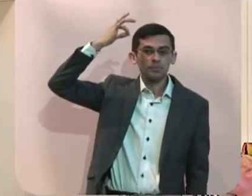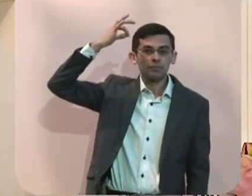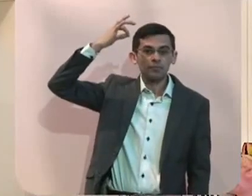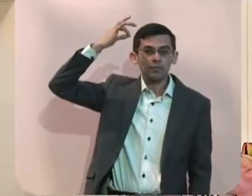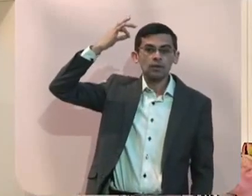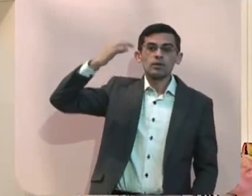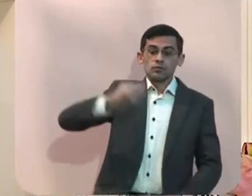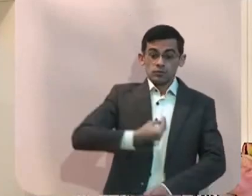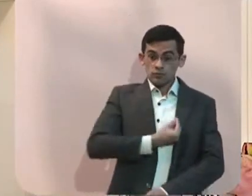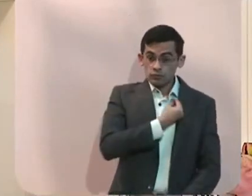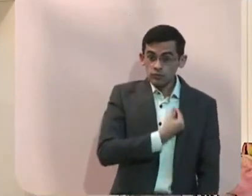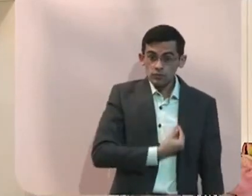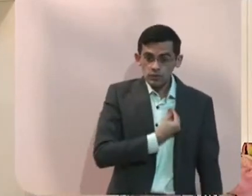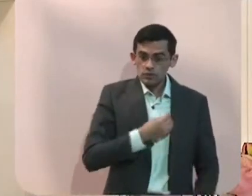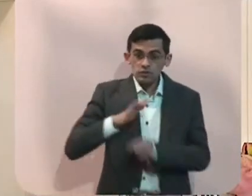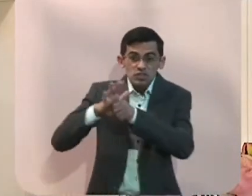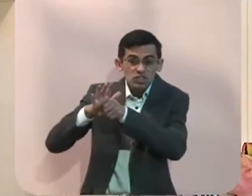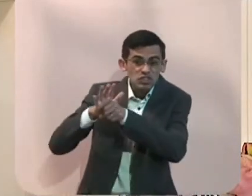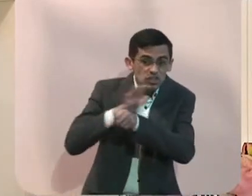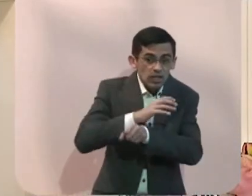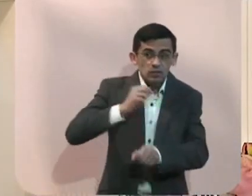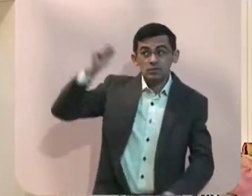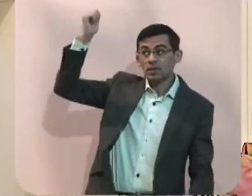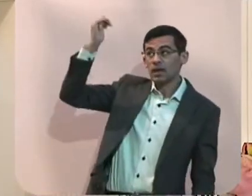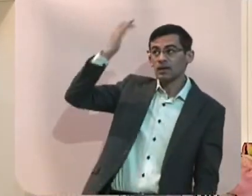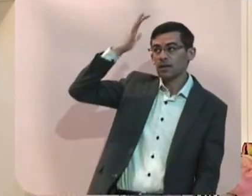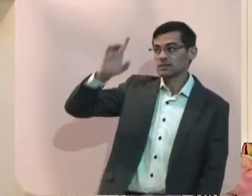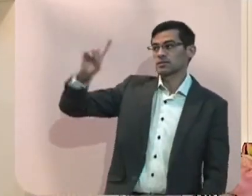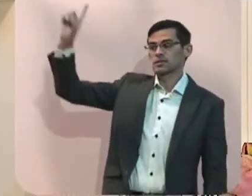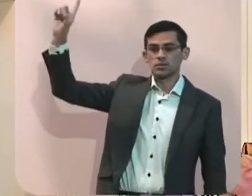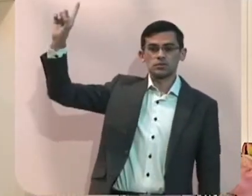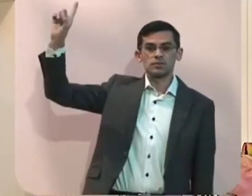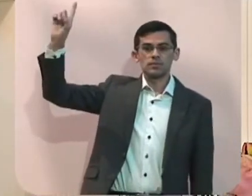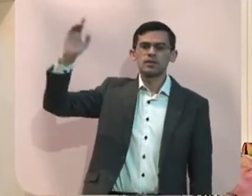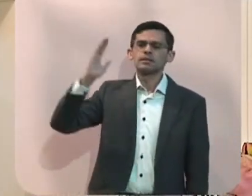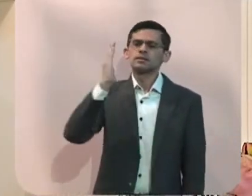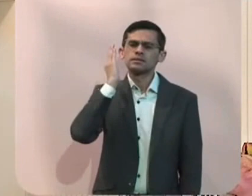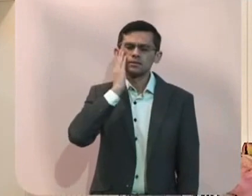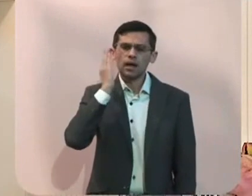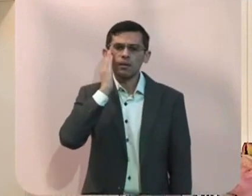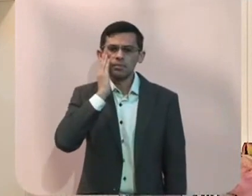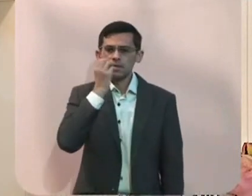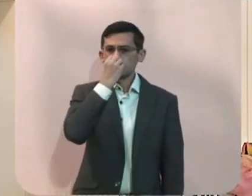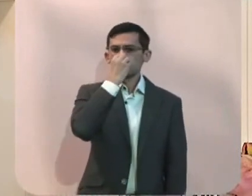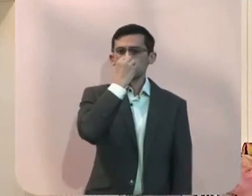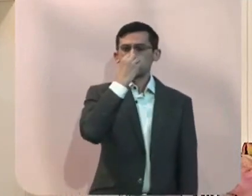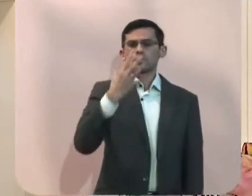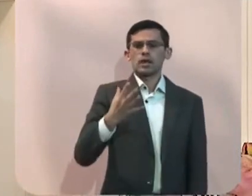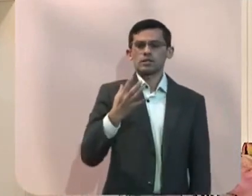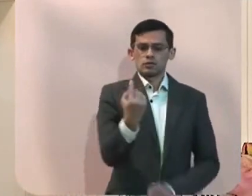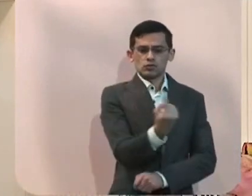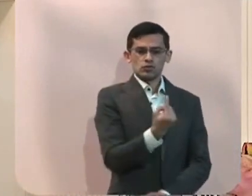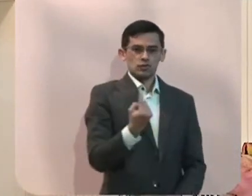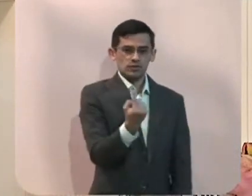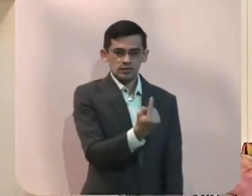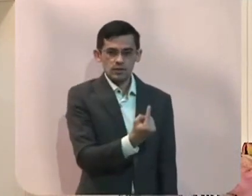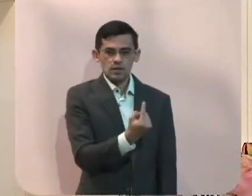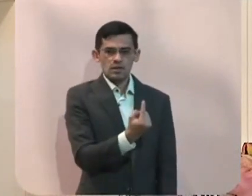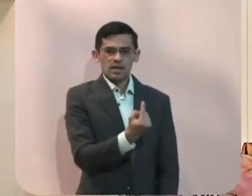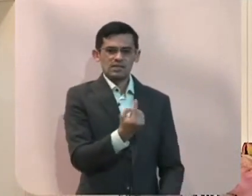Eles viviam plenitude da graça de Deus. Sabe, a bondade sozinha pode